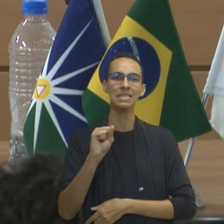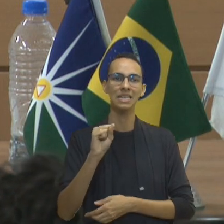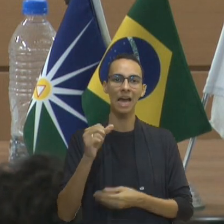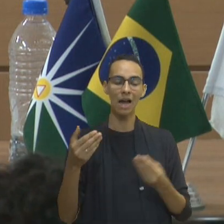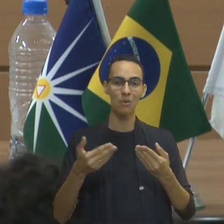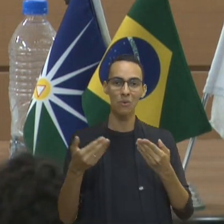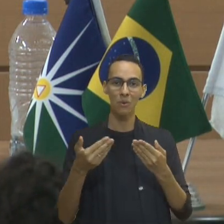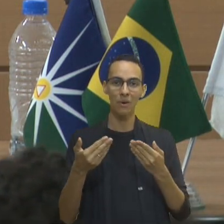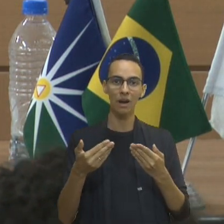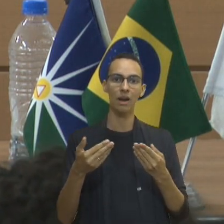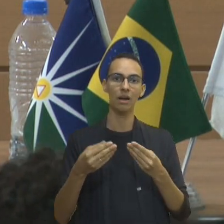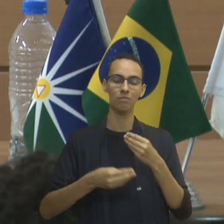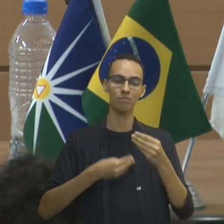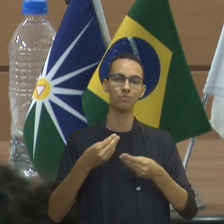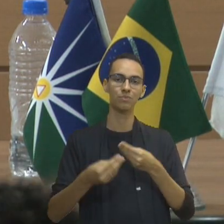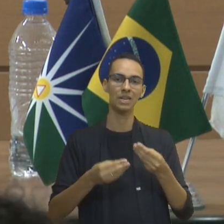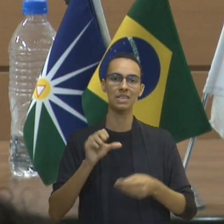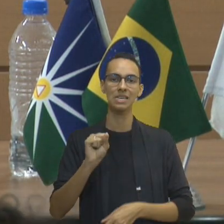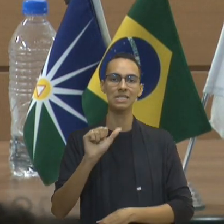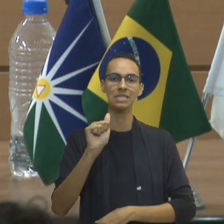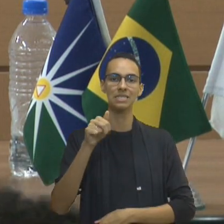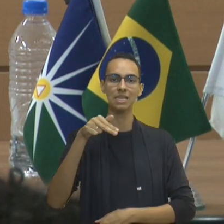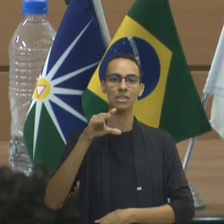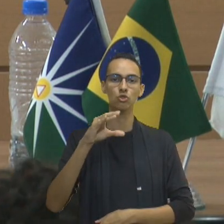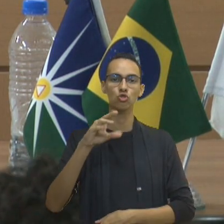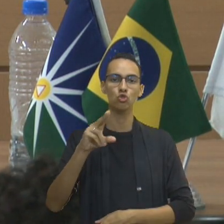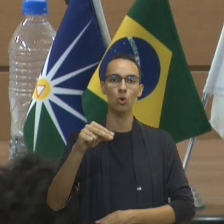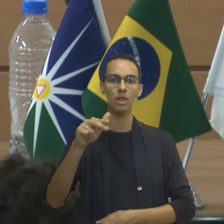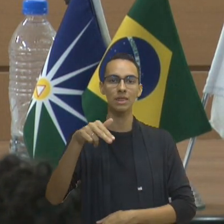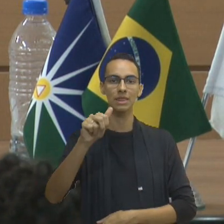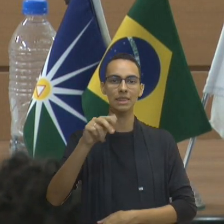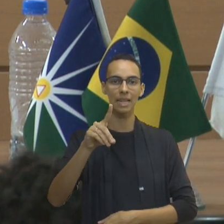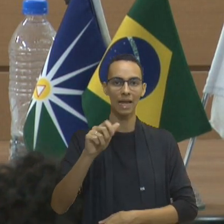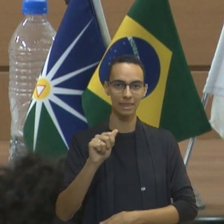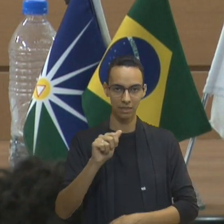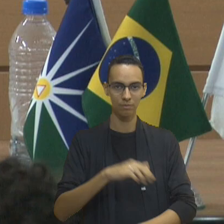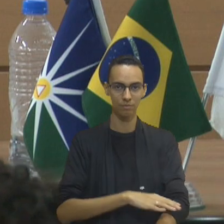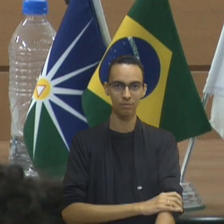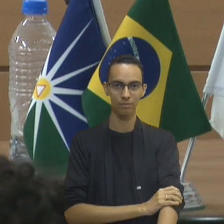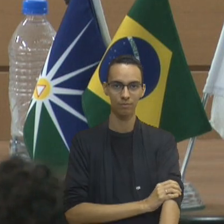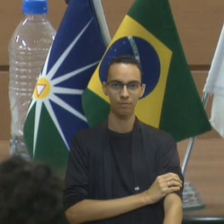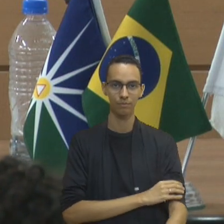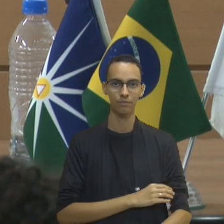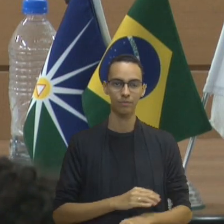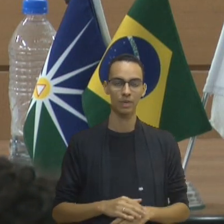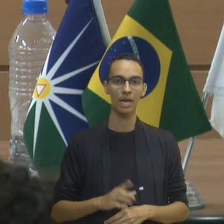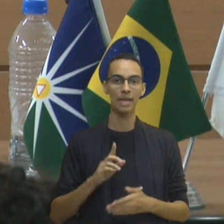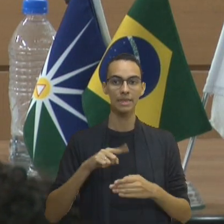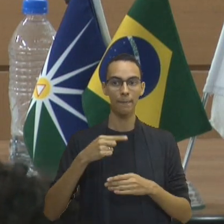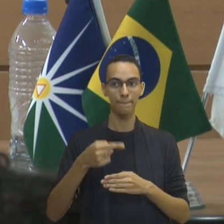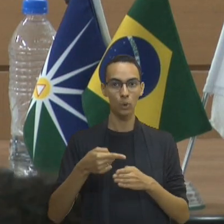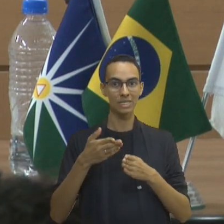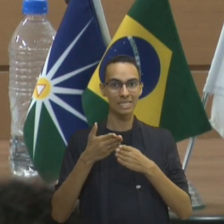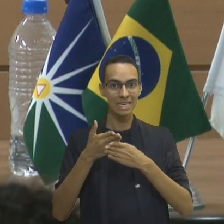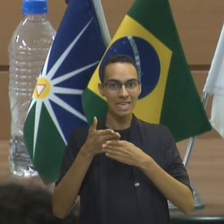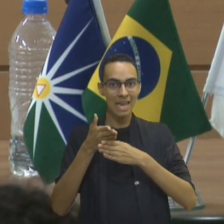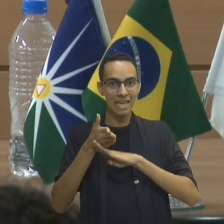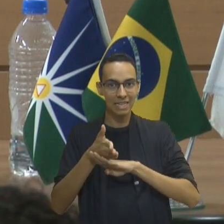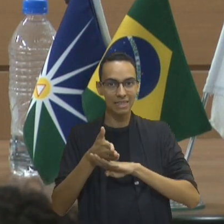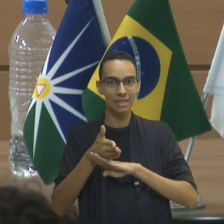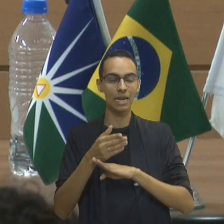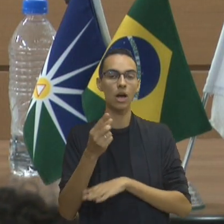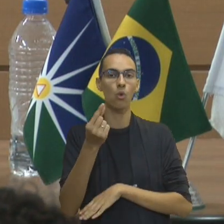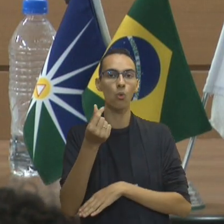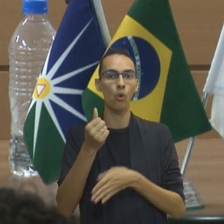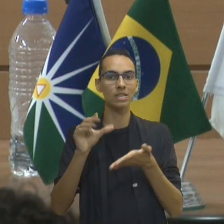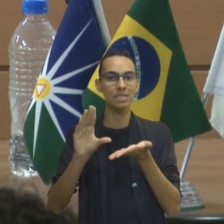Ninguém tem o valor discriminado. Esse valor é discriminado na hora que ela é sancionada e ela entra, o orçamento de todos